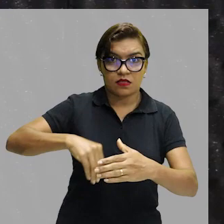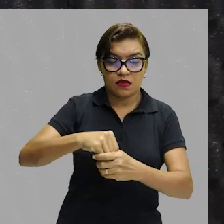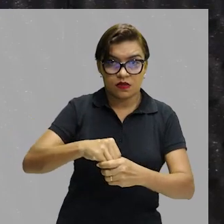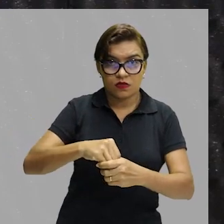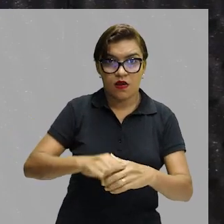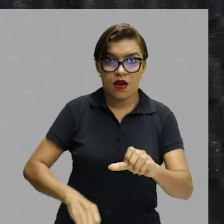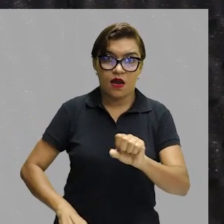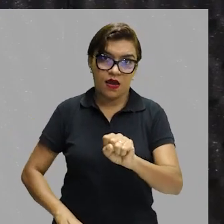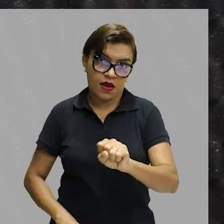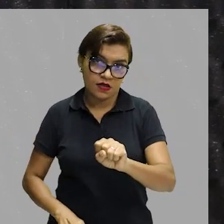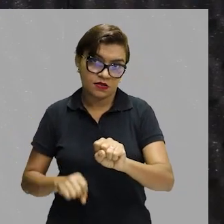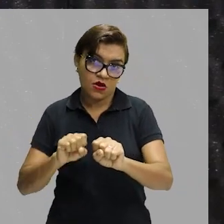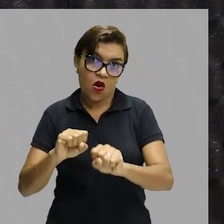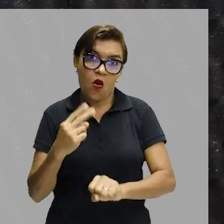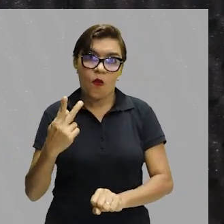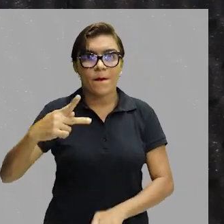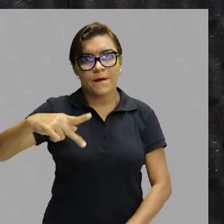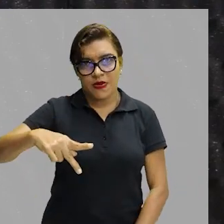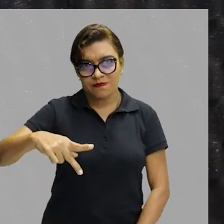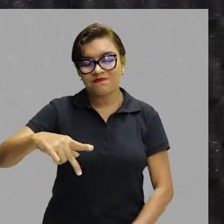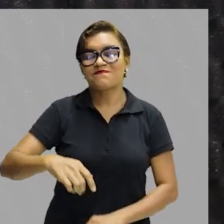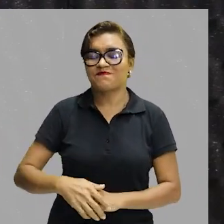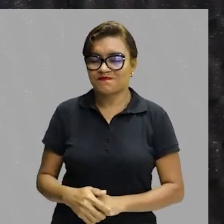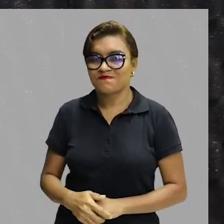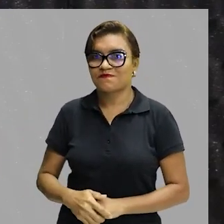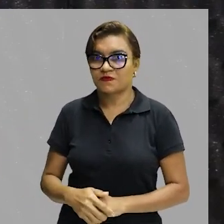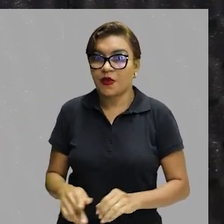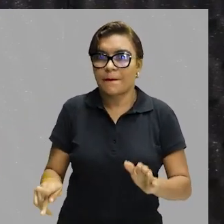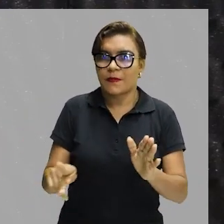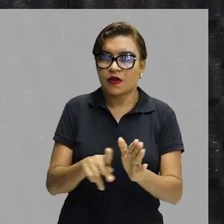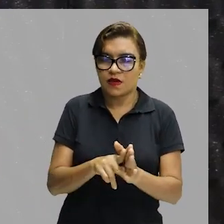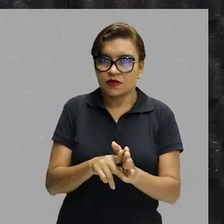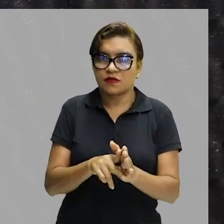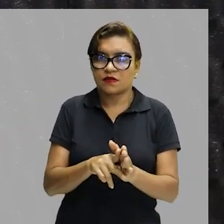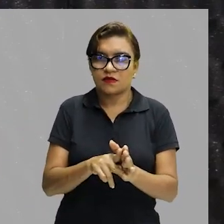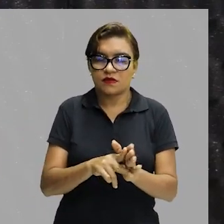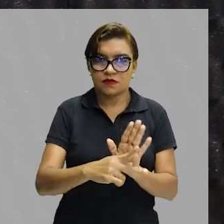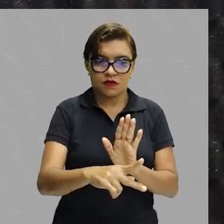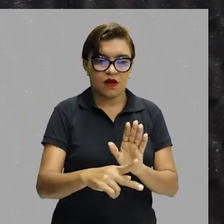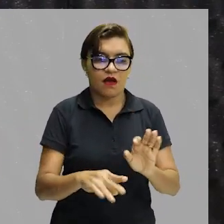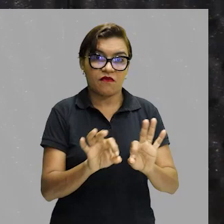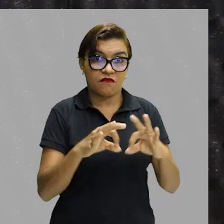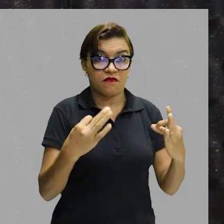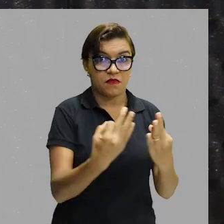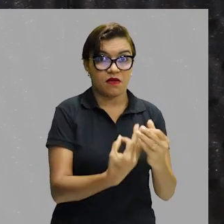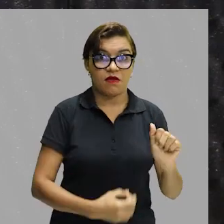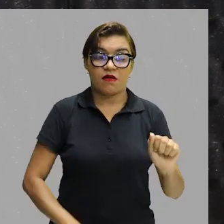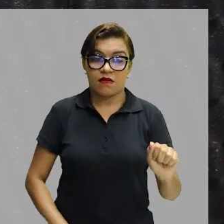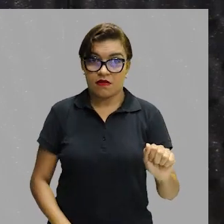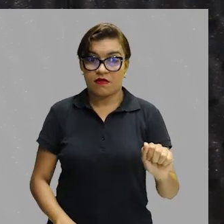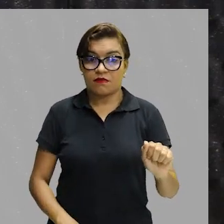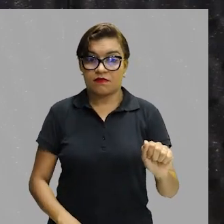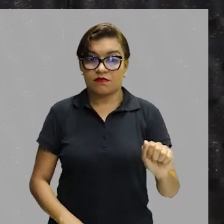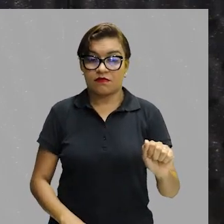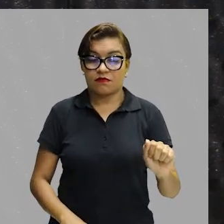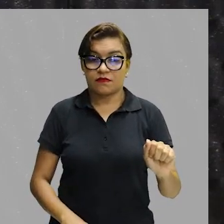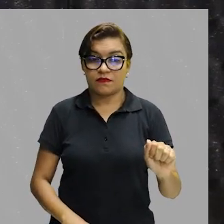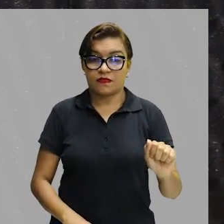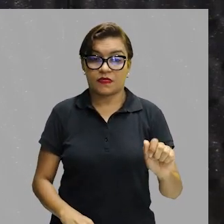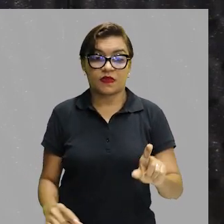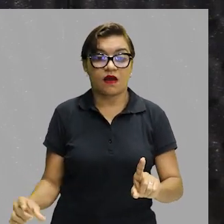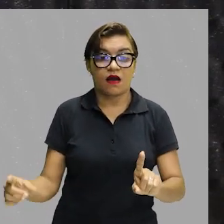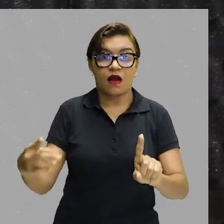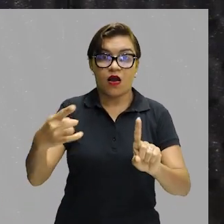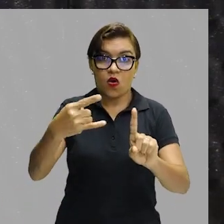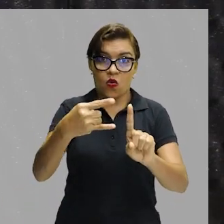subnível S ou no subnível P. Então, pertence à família A as 2 primeiras colunas e as 6 últimas